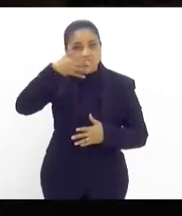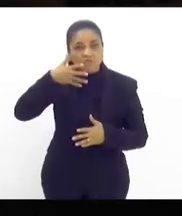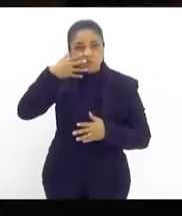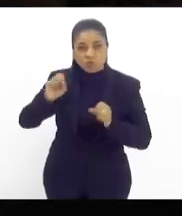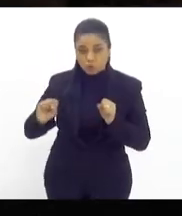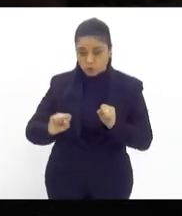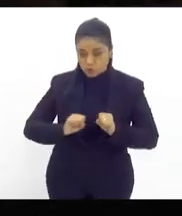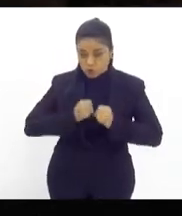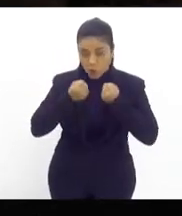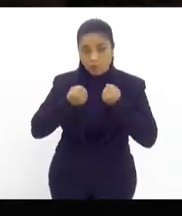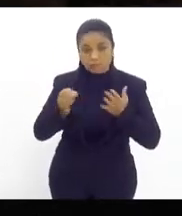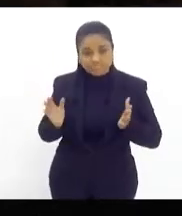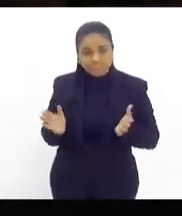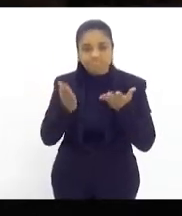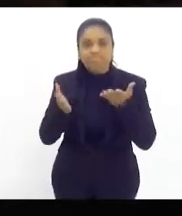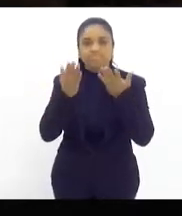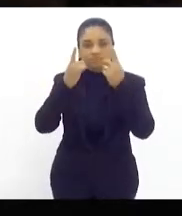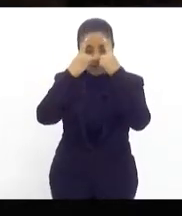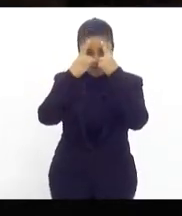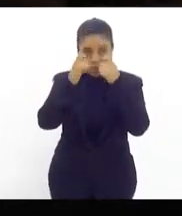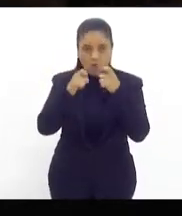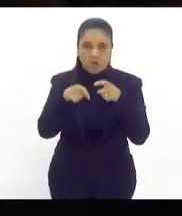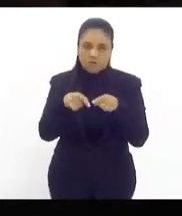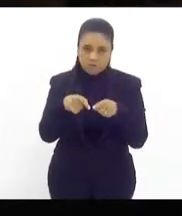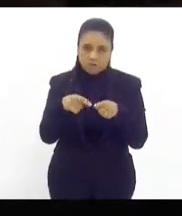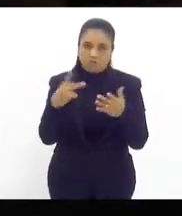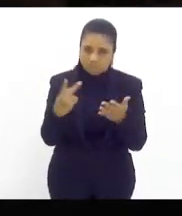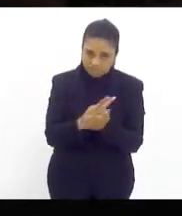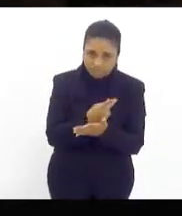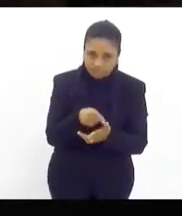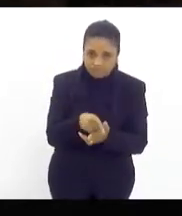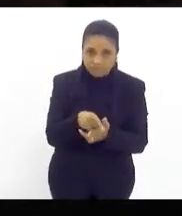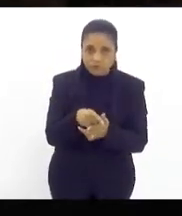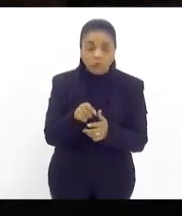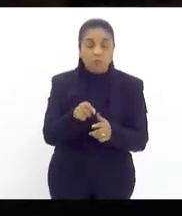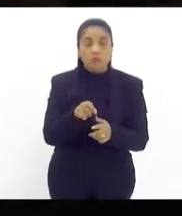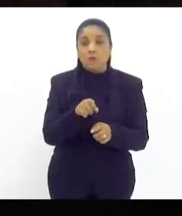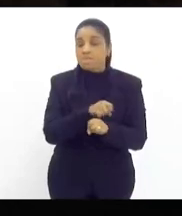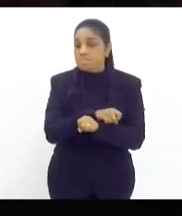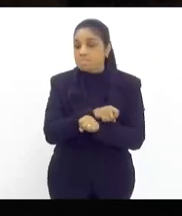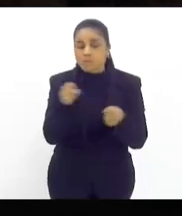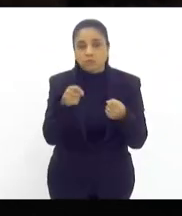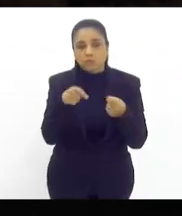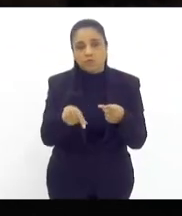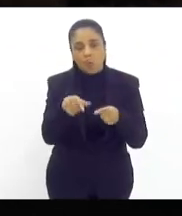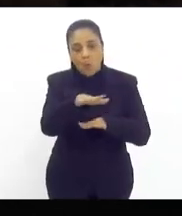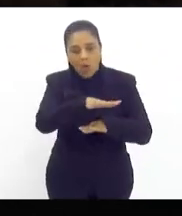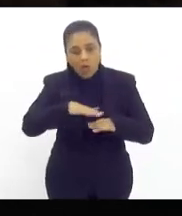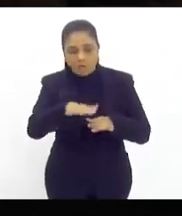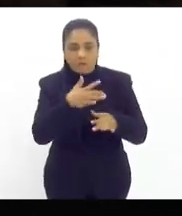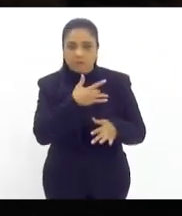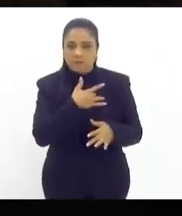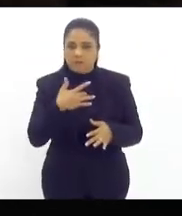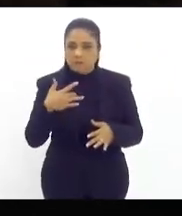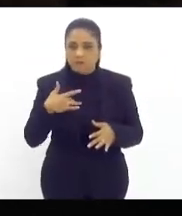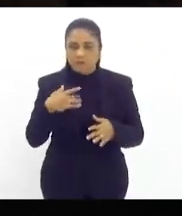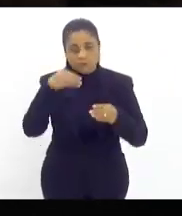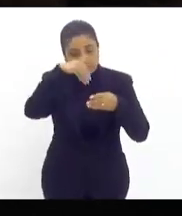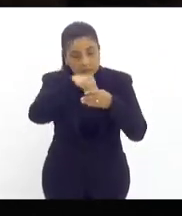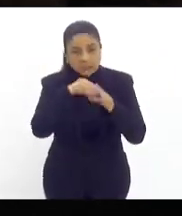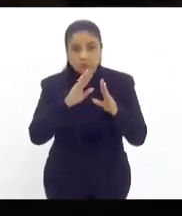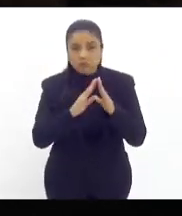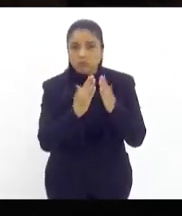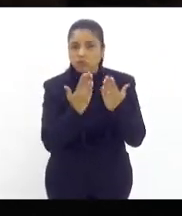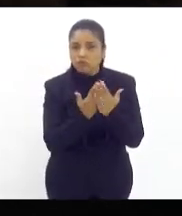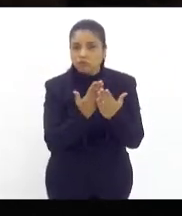incentivo a violência se dá não é possível a gente garantir um ambiente saudável nas escolas